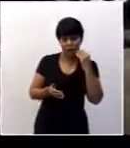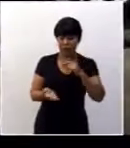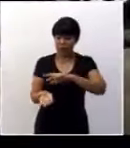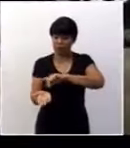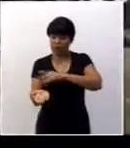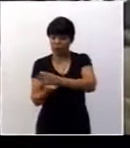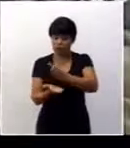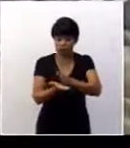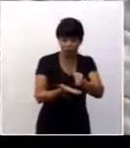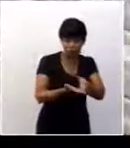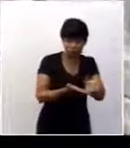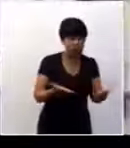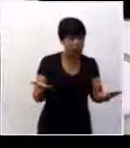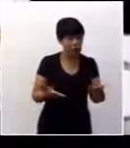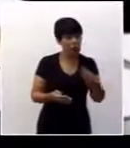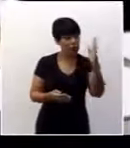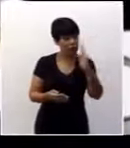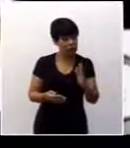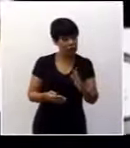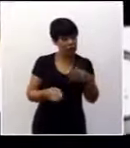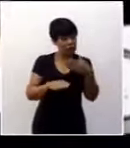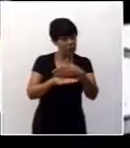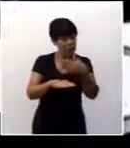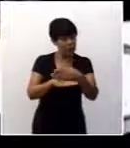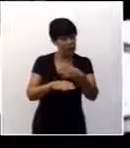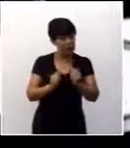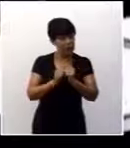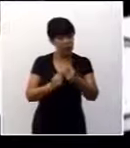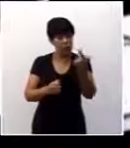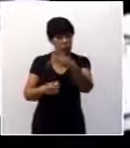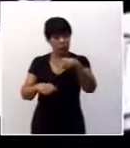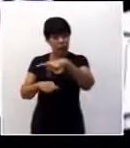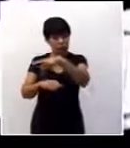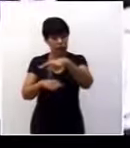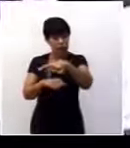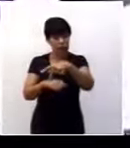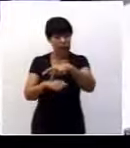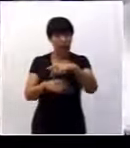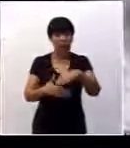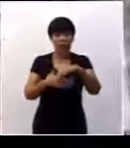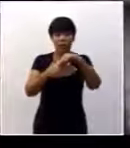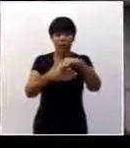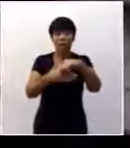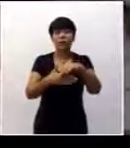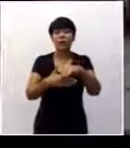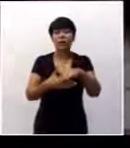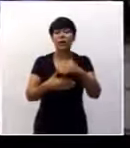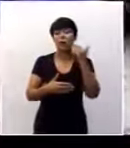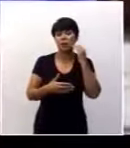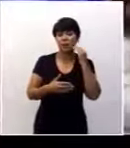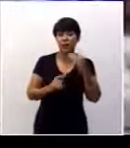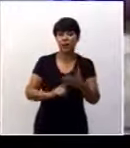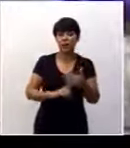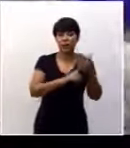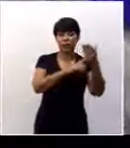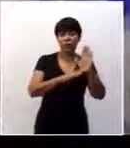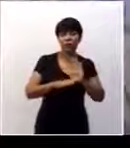nosso país hoje participa de um reduzido número de nações que lideram a ciência e a tecnologia a serviço das necessidades